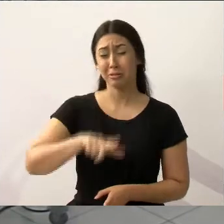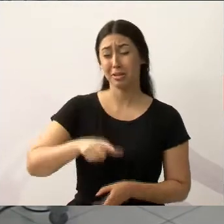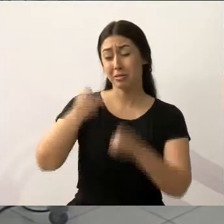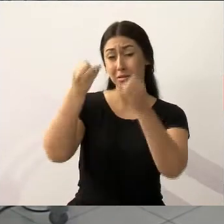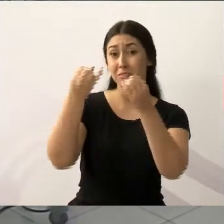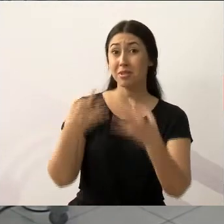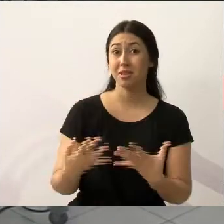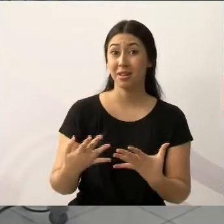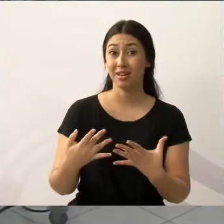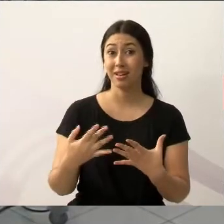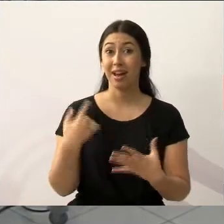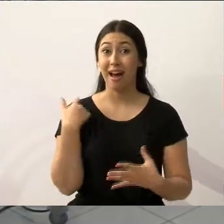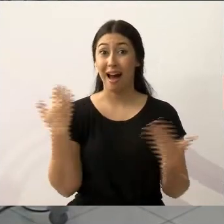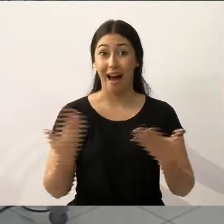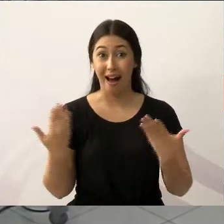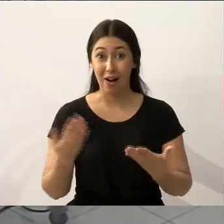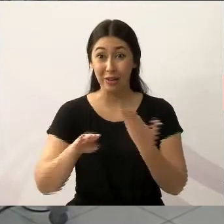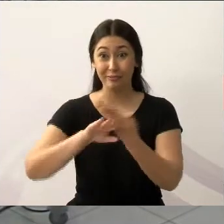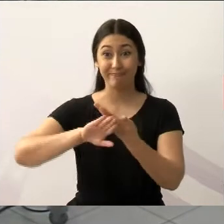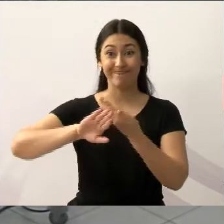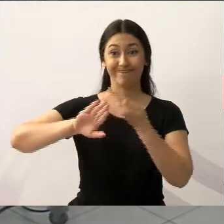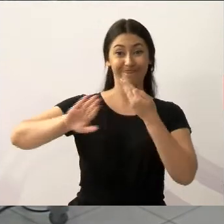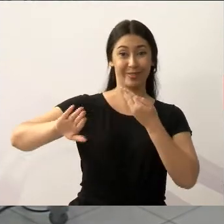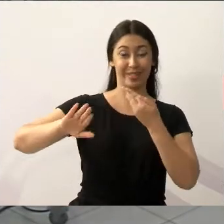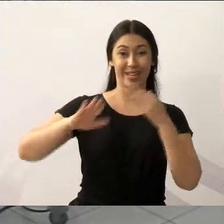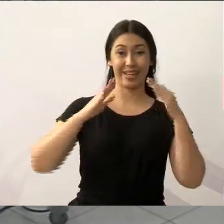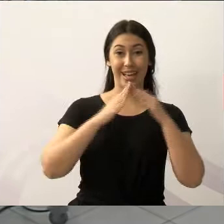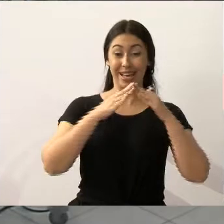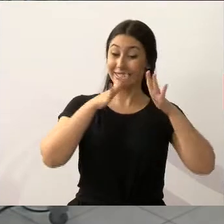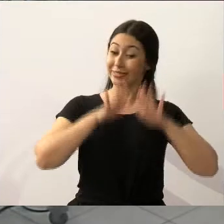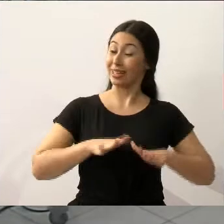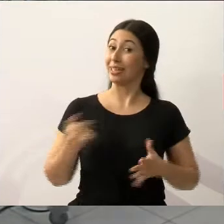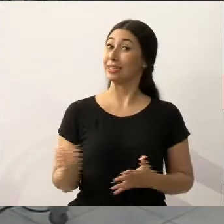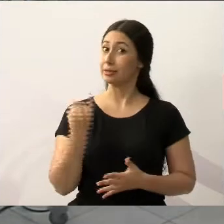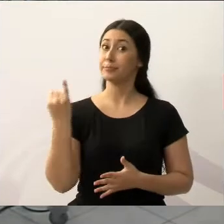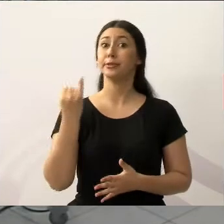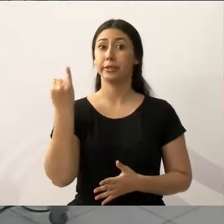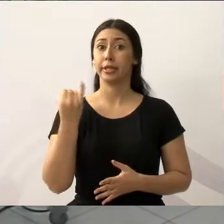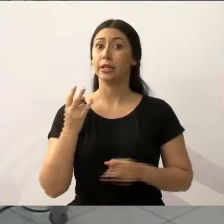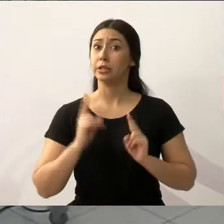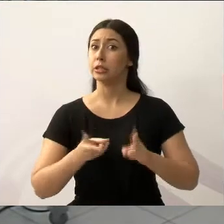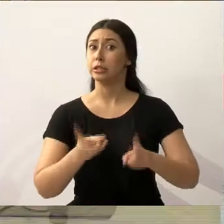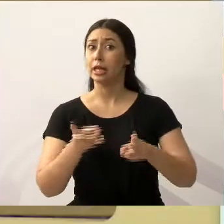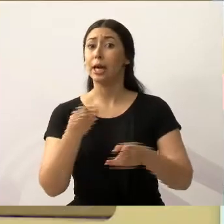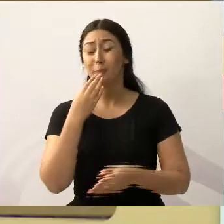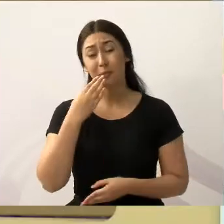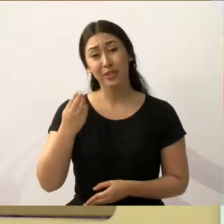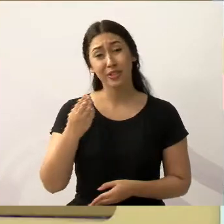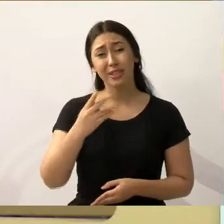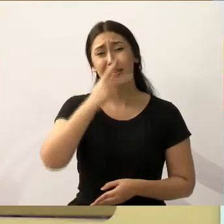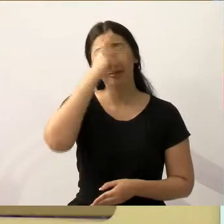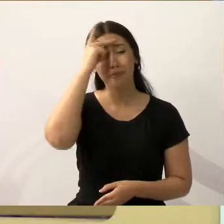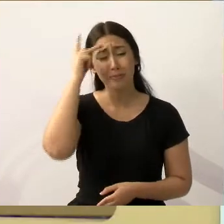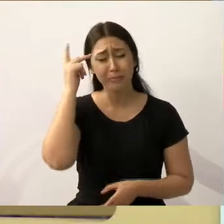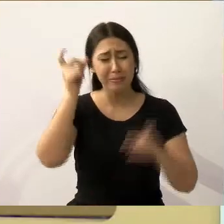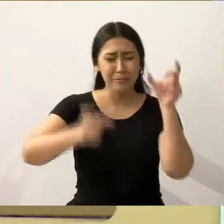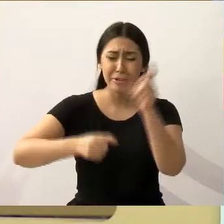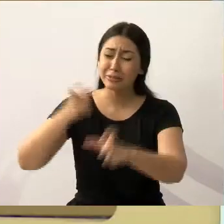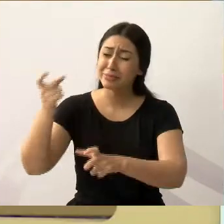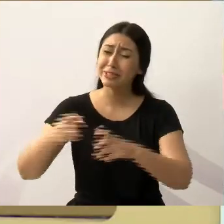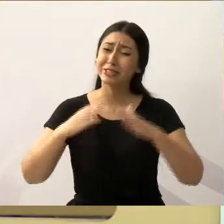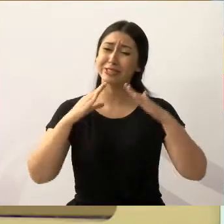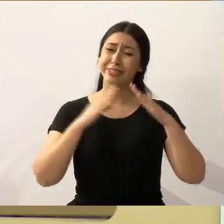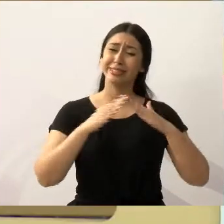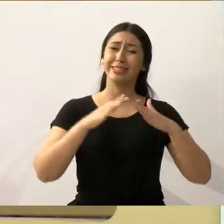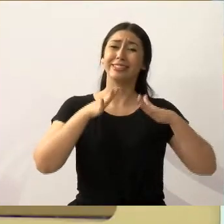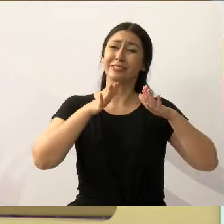desse isolamento. A gente tem visto muitas campanhas pedindo isolamento social para que as pessoas permaneçam em casa, para que a gente realmente,